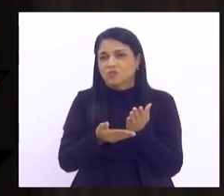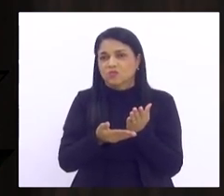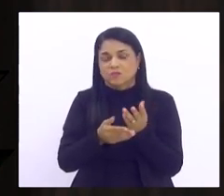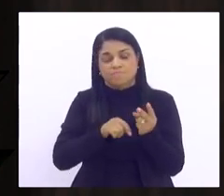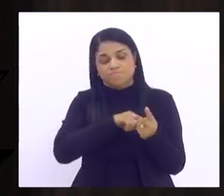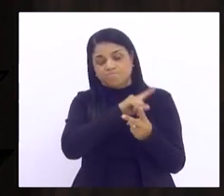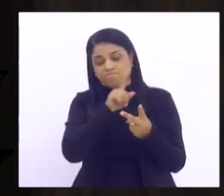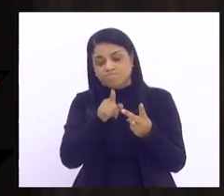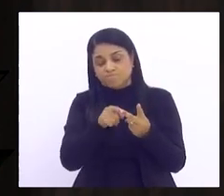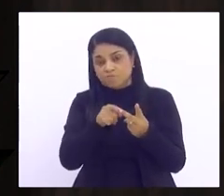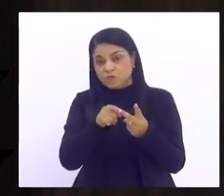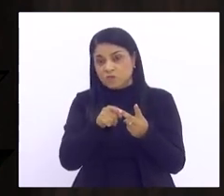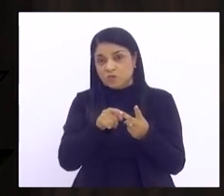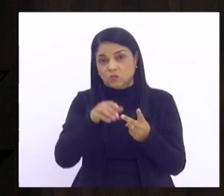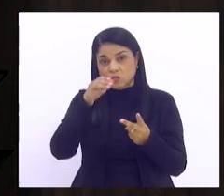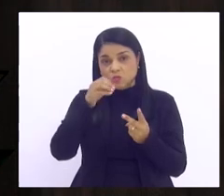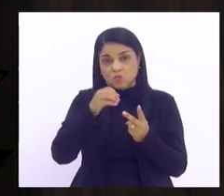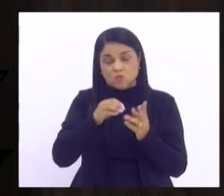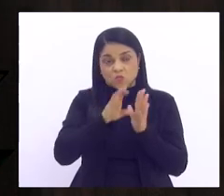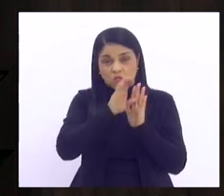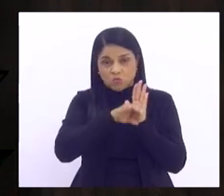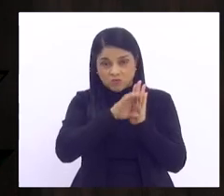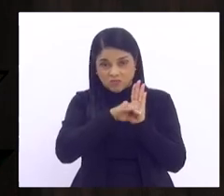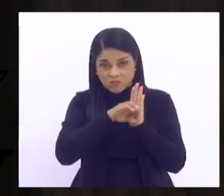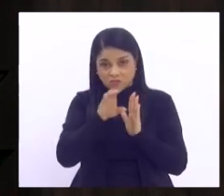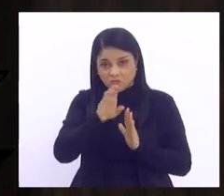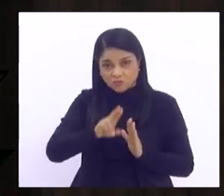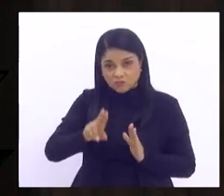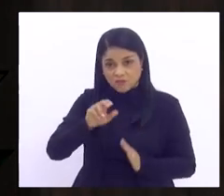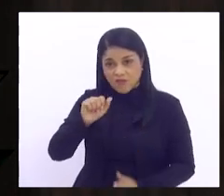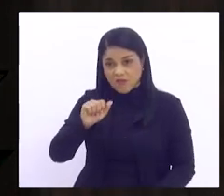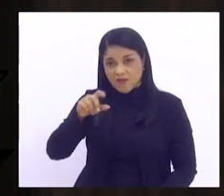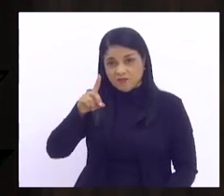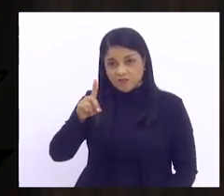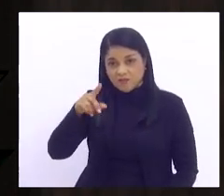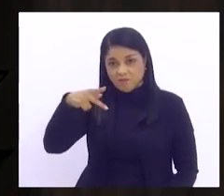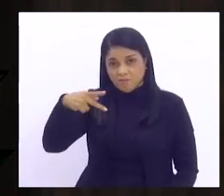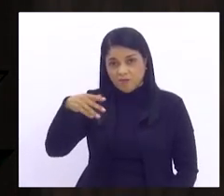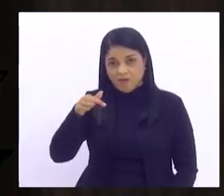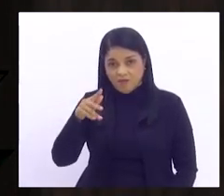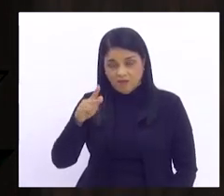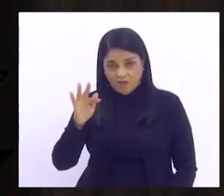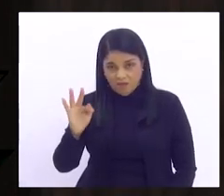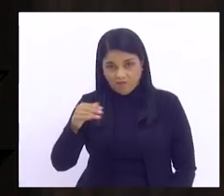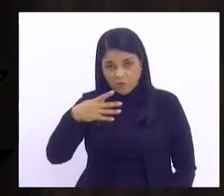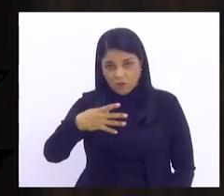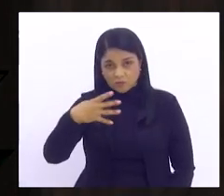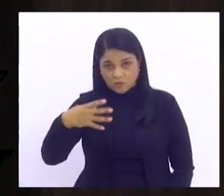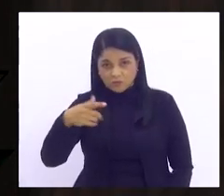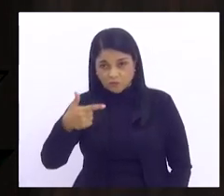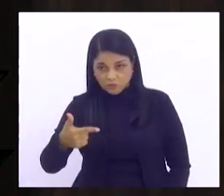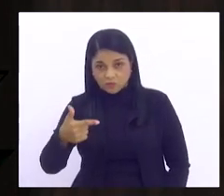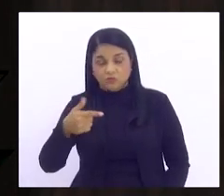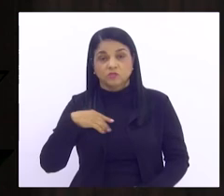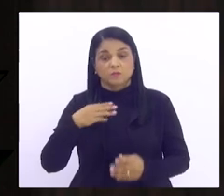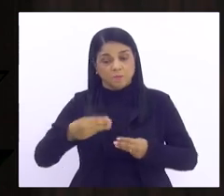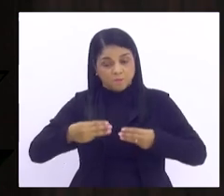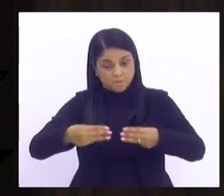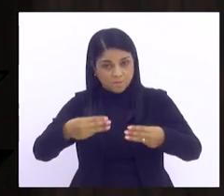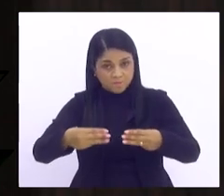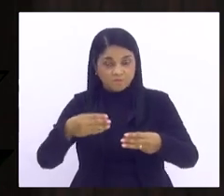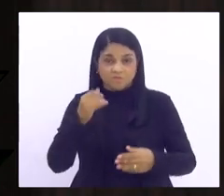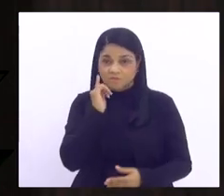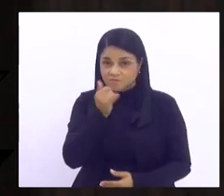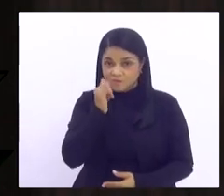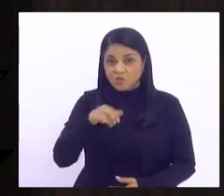outro conceito que é utilizado, tanto na DPF, que depois é legitimado pela ministra relatora,